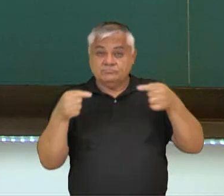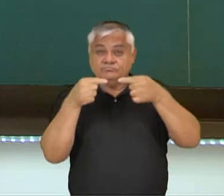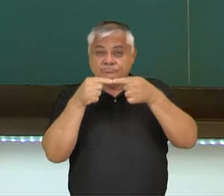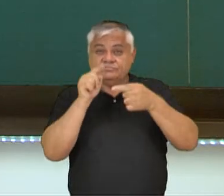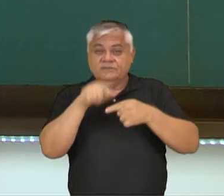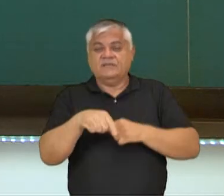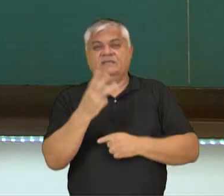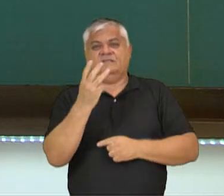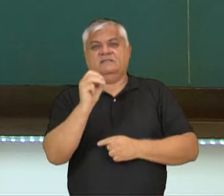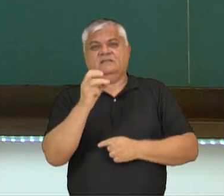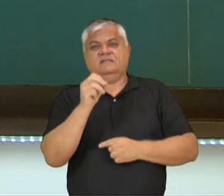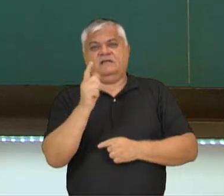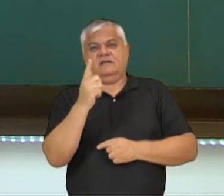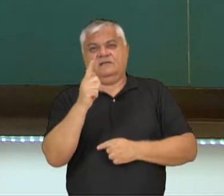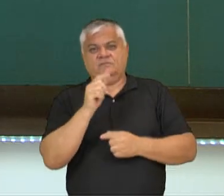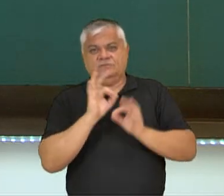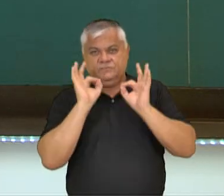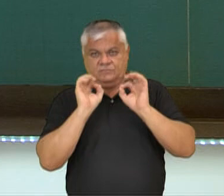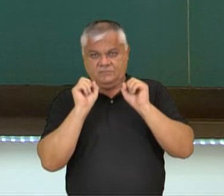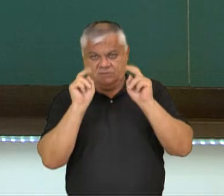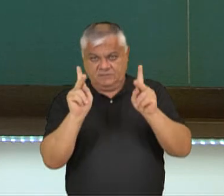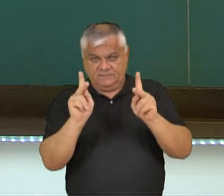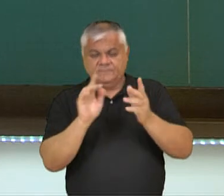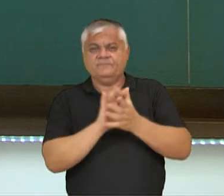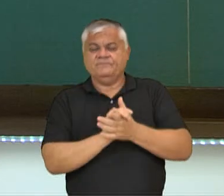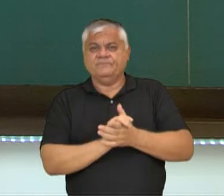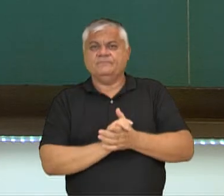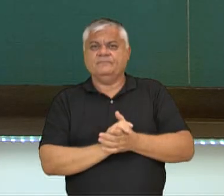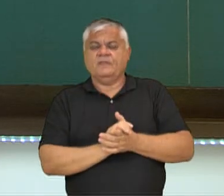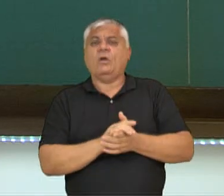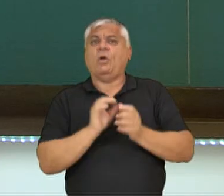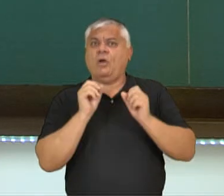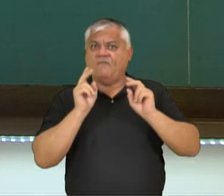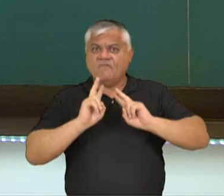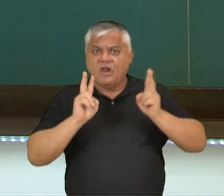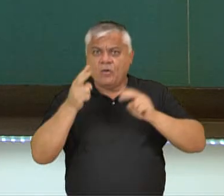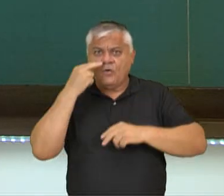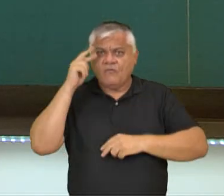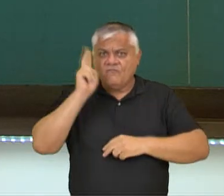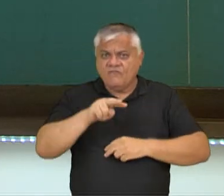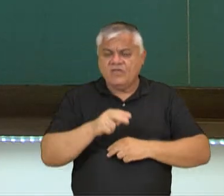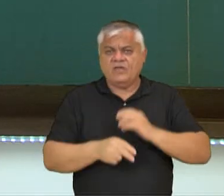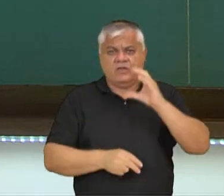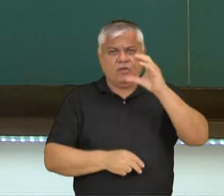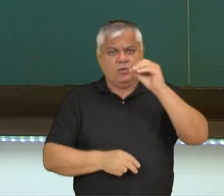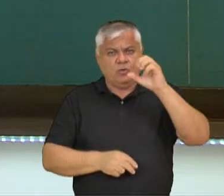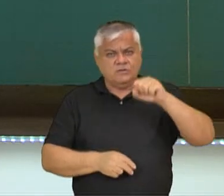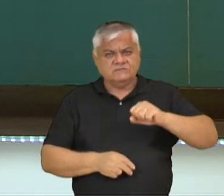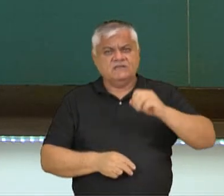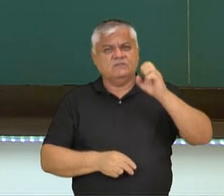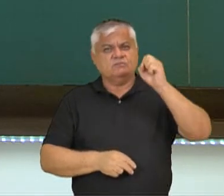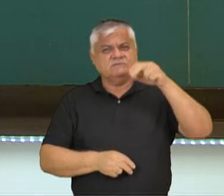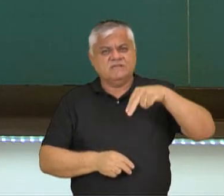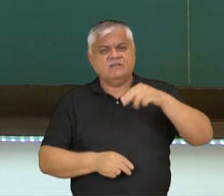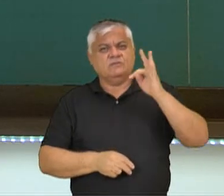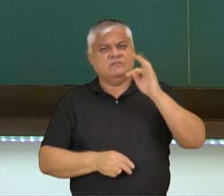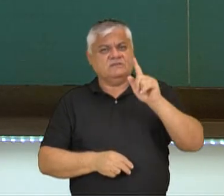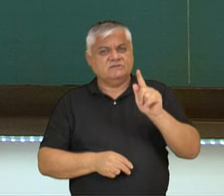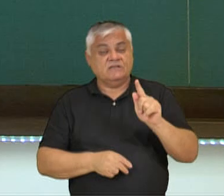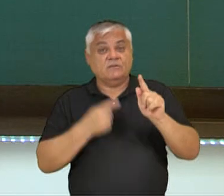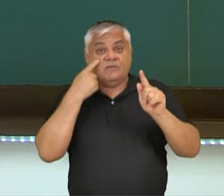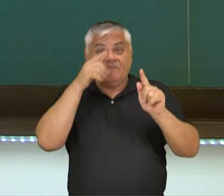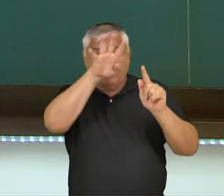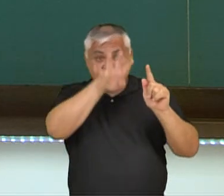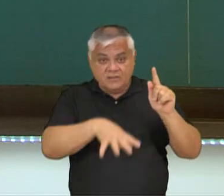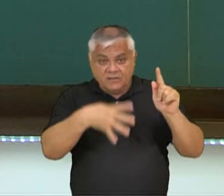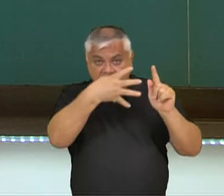a ele é o ângulo de 30. Ok? Na hora de olhar os valores de seno, cosseno e tangente, eu vou olhar para os valores na minha